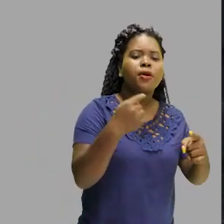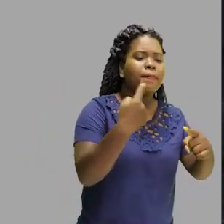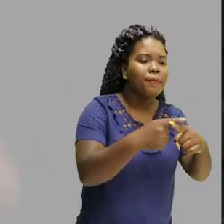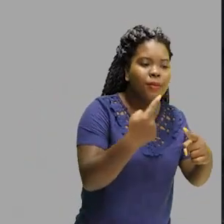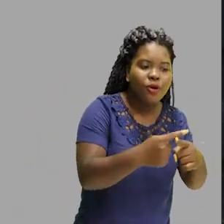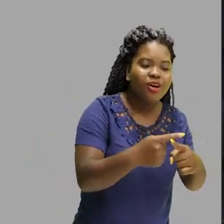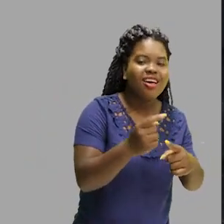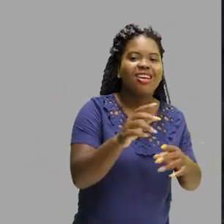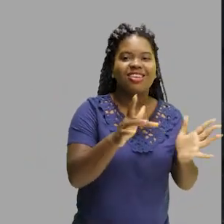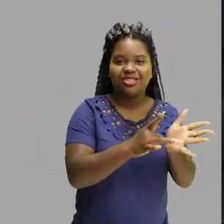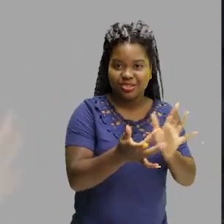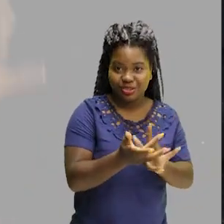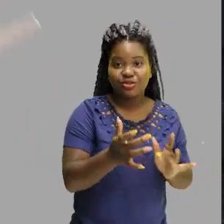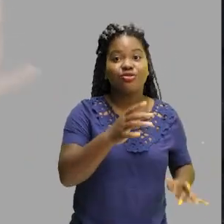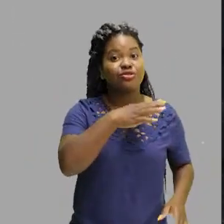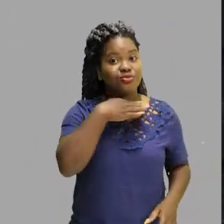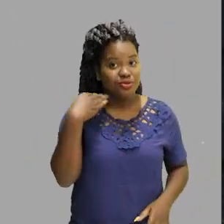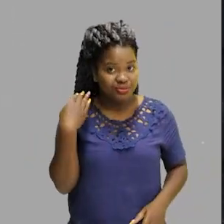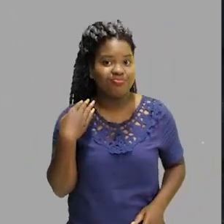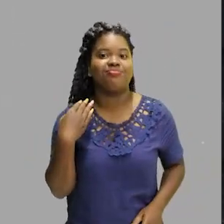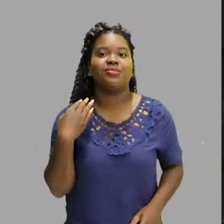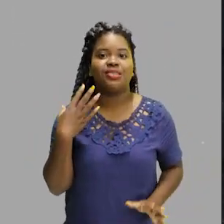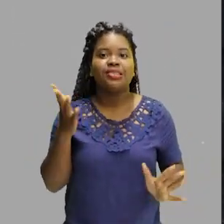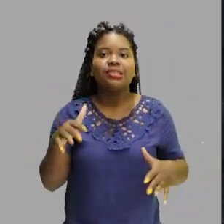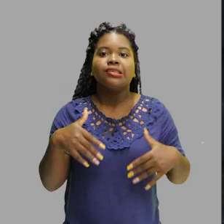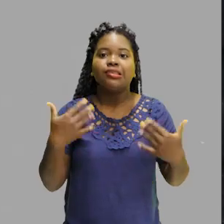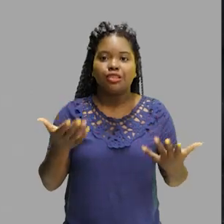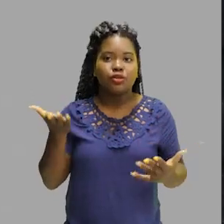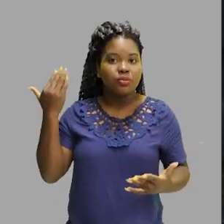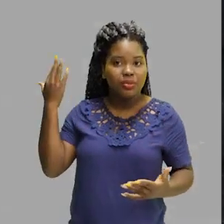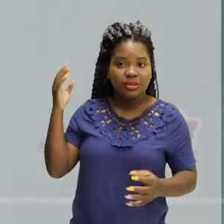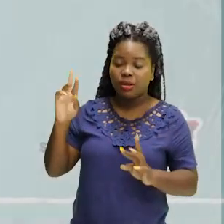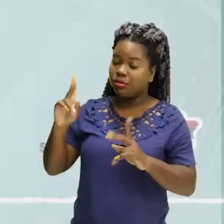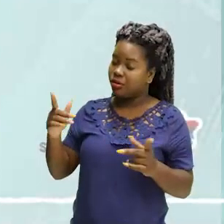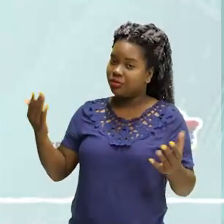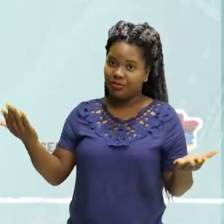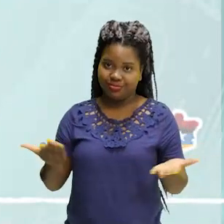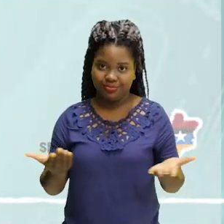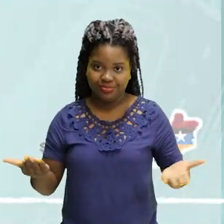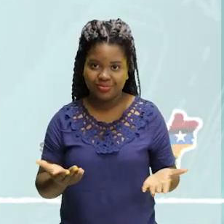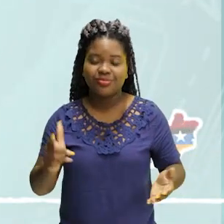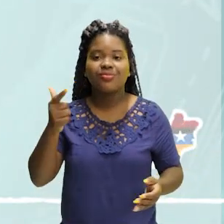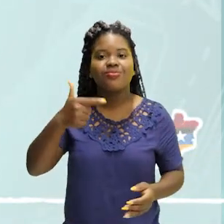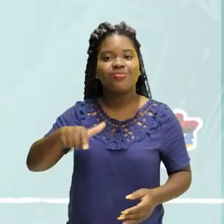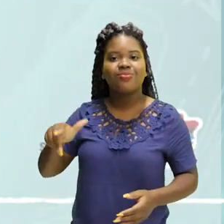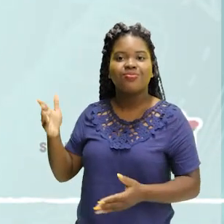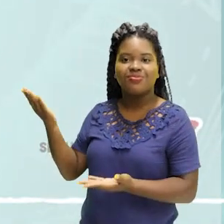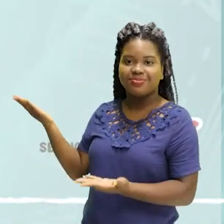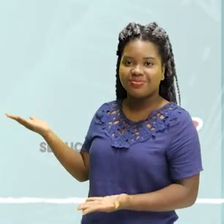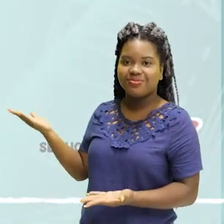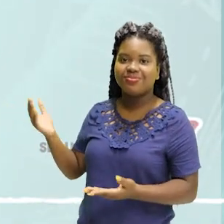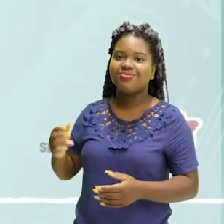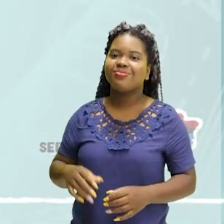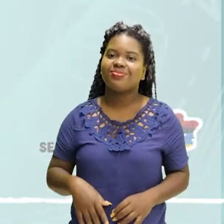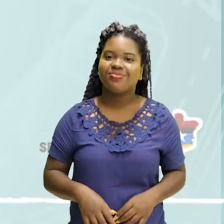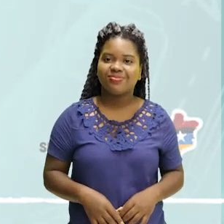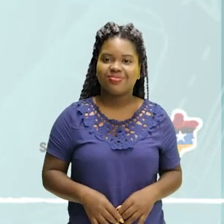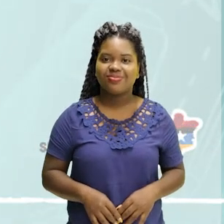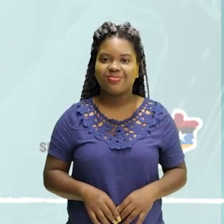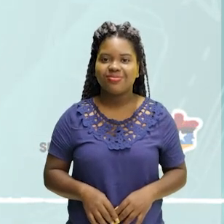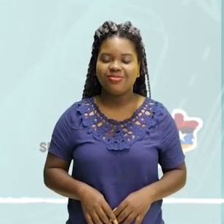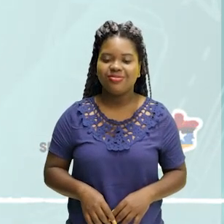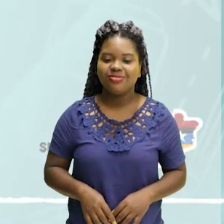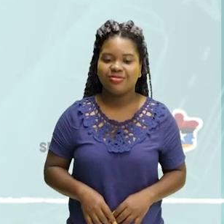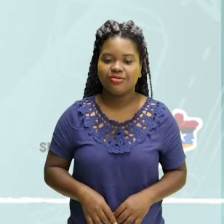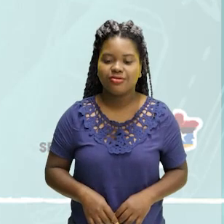salvar a humanidade, isso até os dias de hoje. Então, naquela época não era diferente. Continuando aí, a partir dos dramas religiosos, formam-se